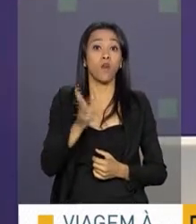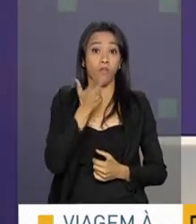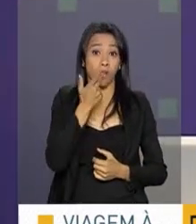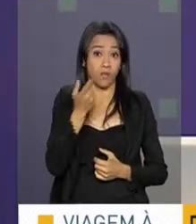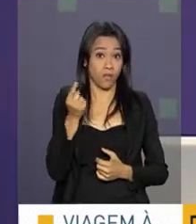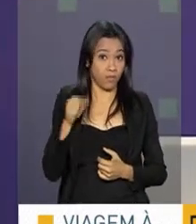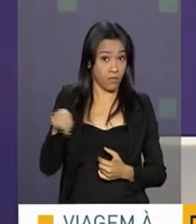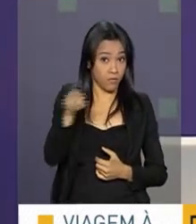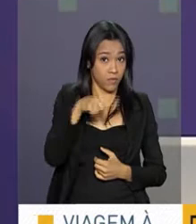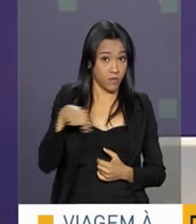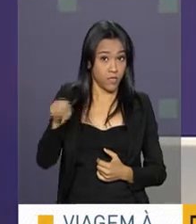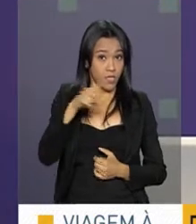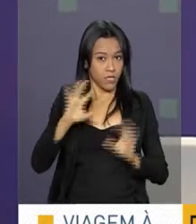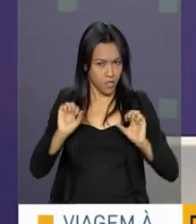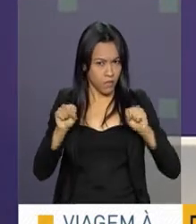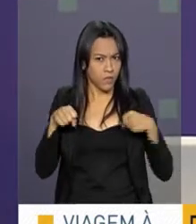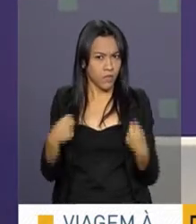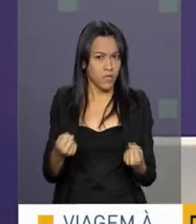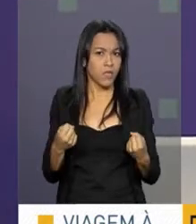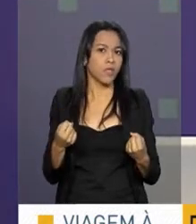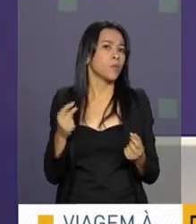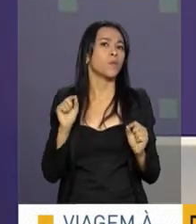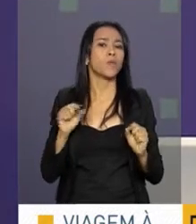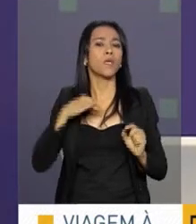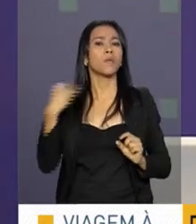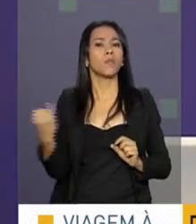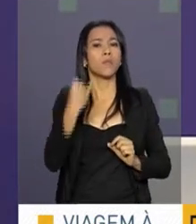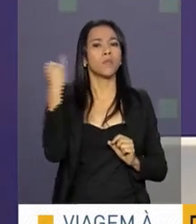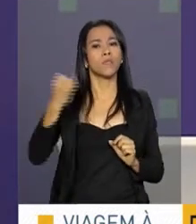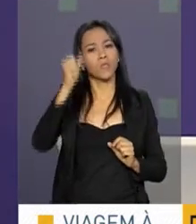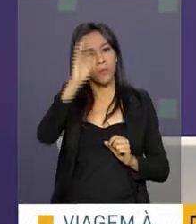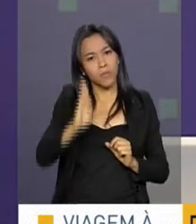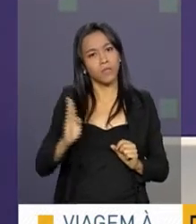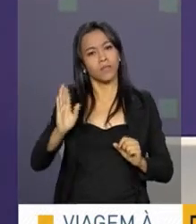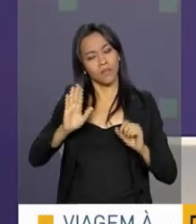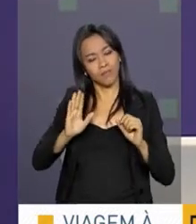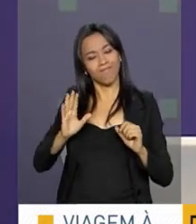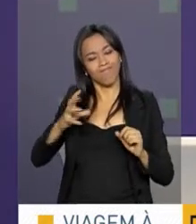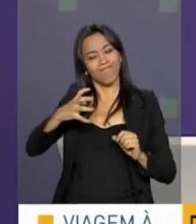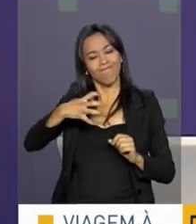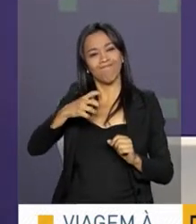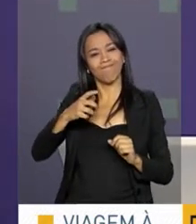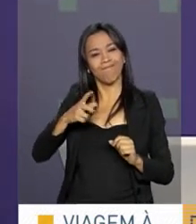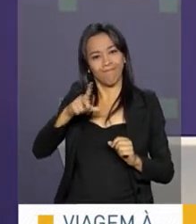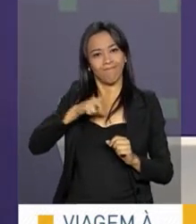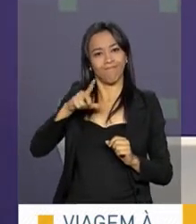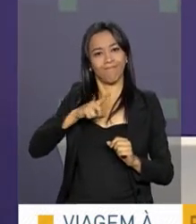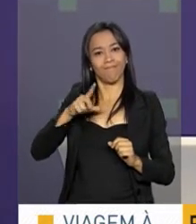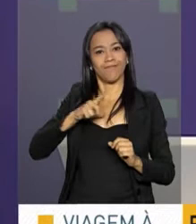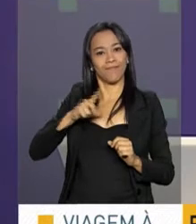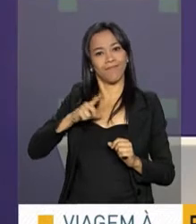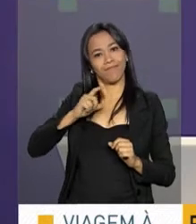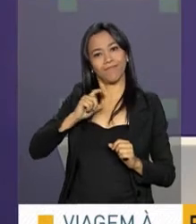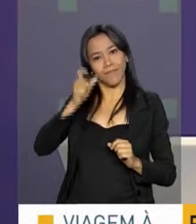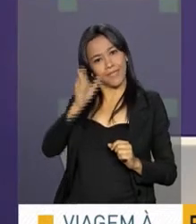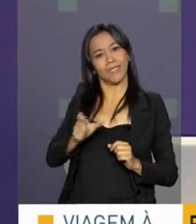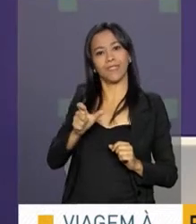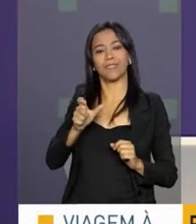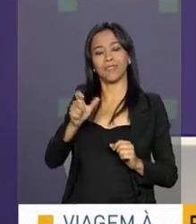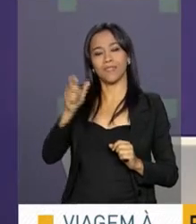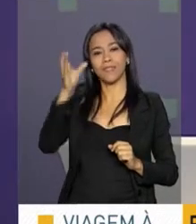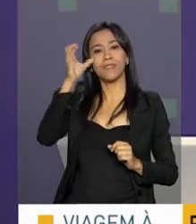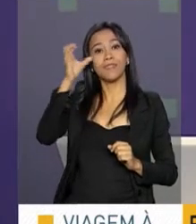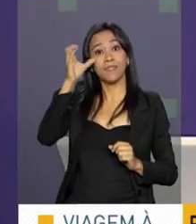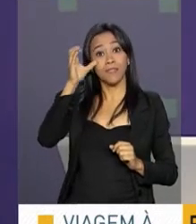reafirmando e reforçando a importância que o Brasil dá para a relação com a